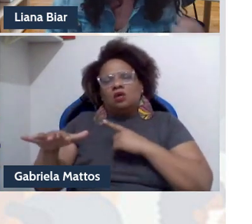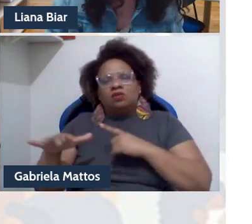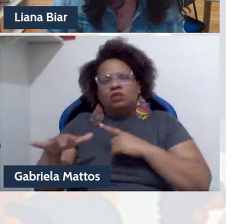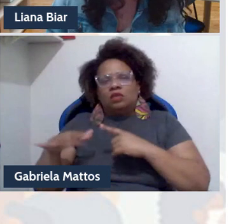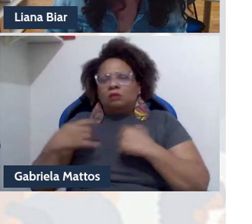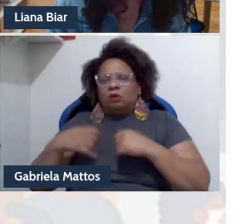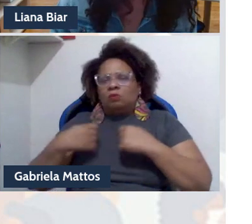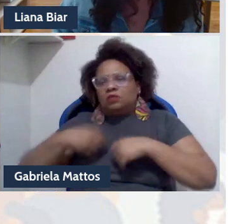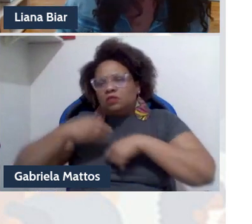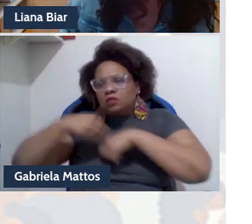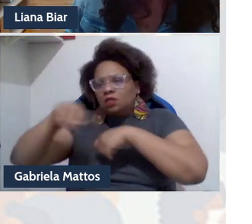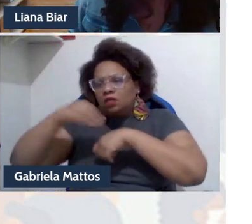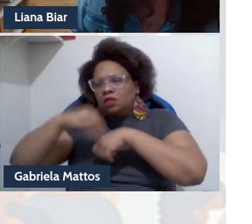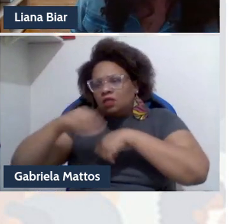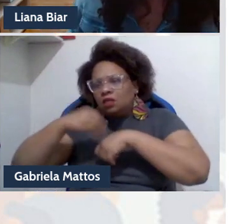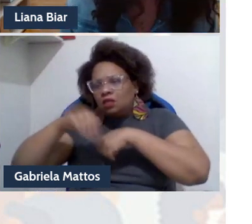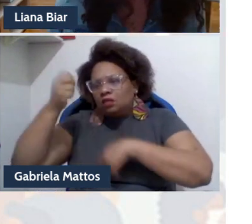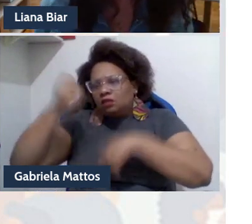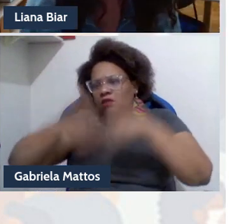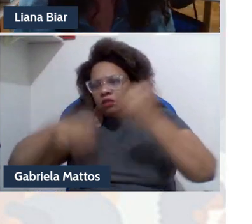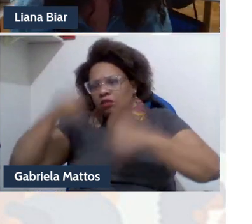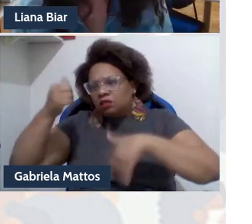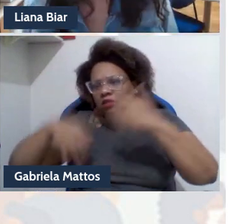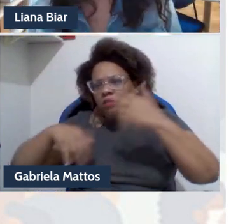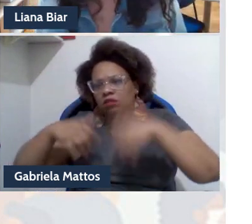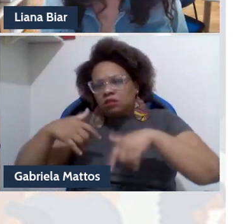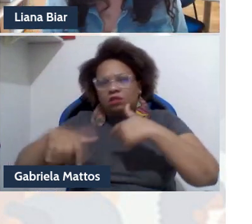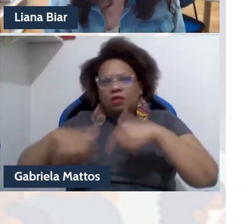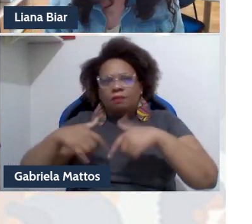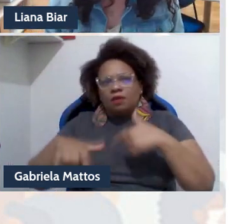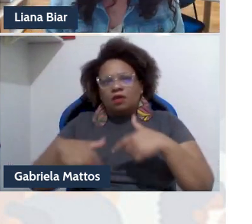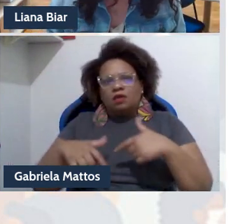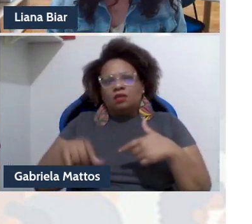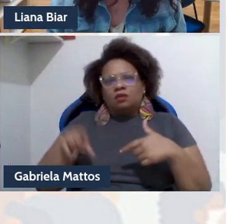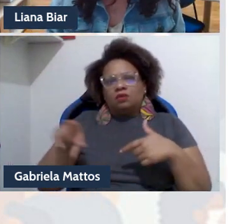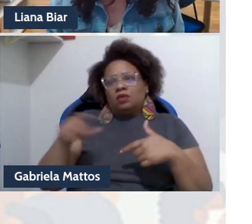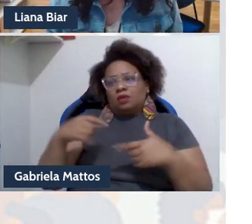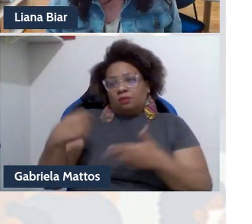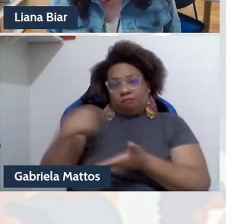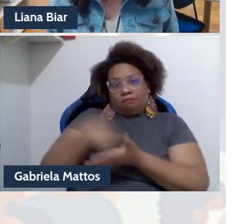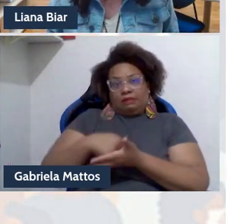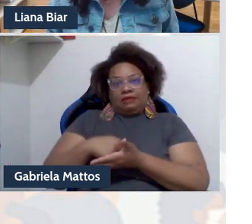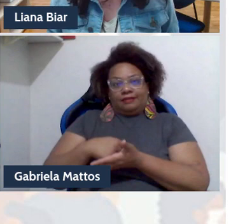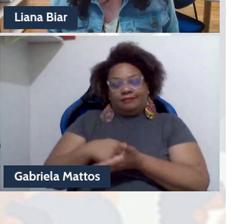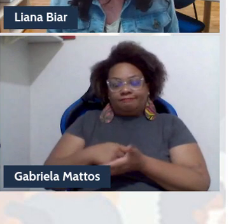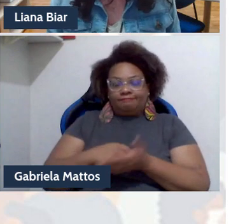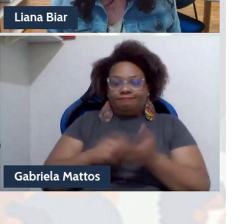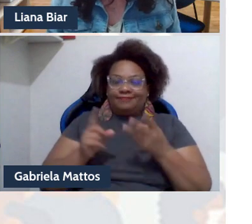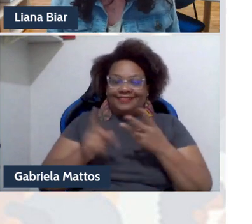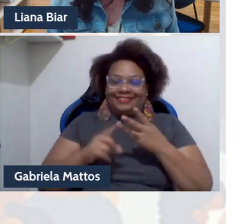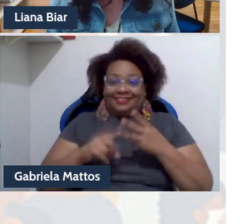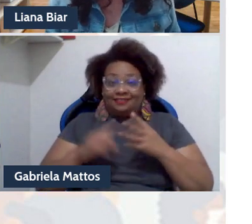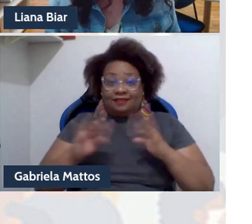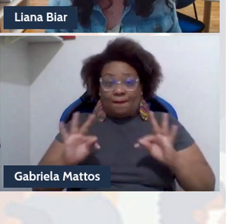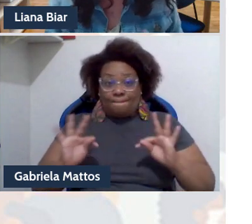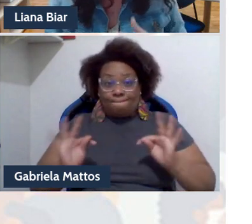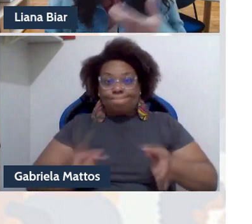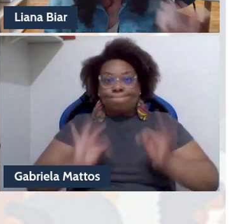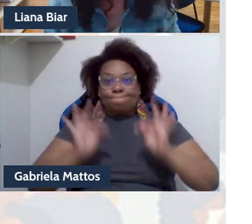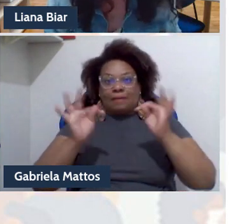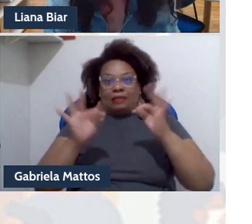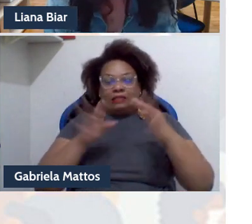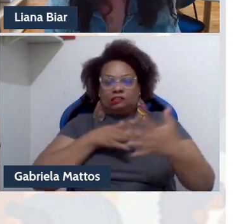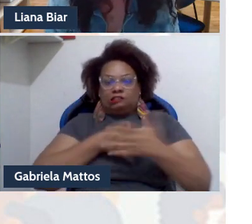literalmente, né, um trabalho para o qual ela está sendo paga. a tecnologia, que é construída como um entrave, não como